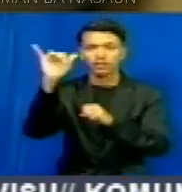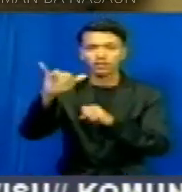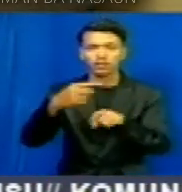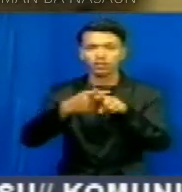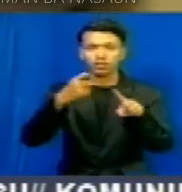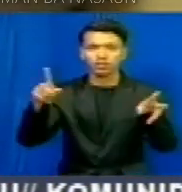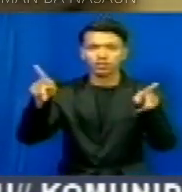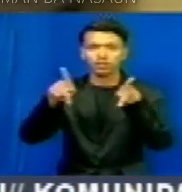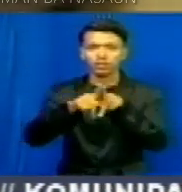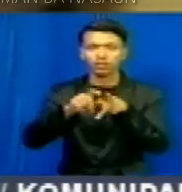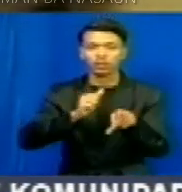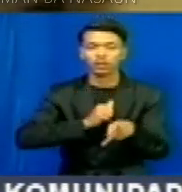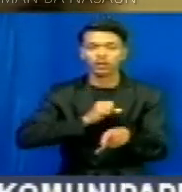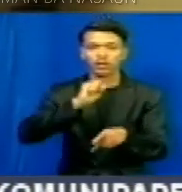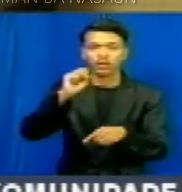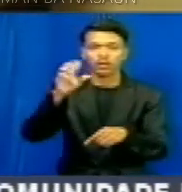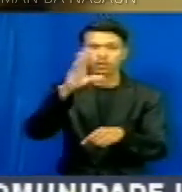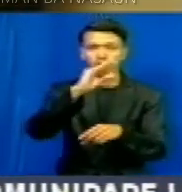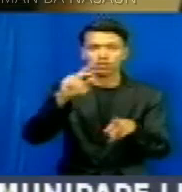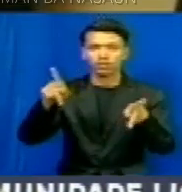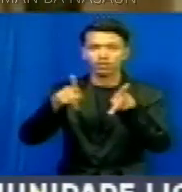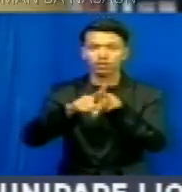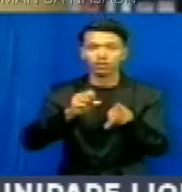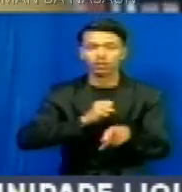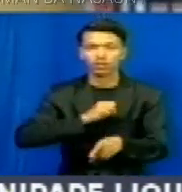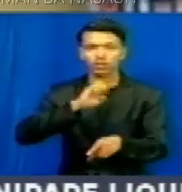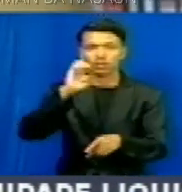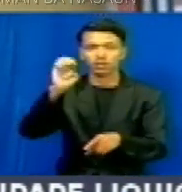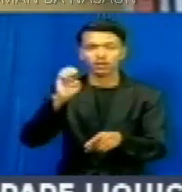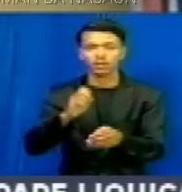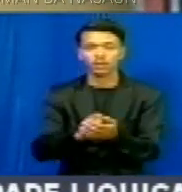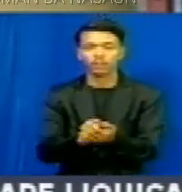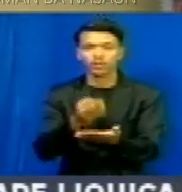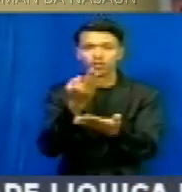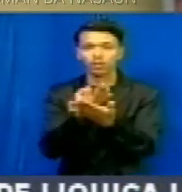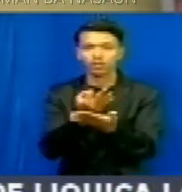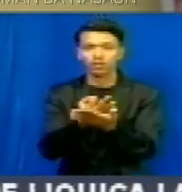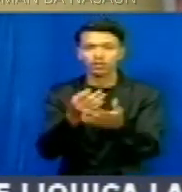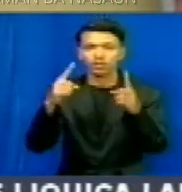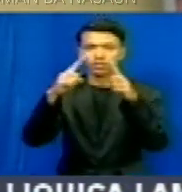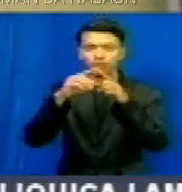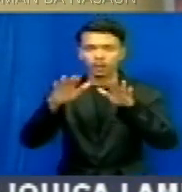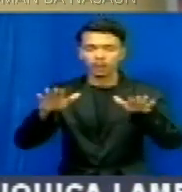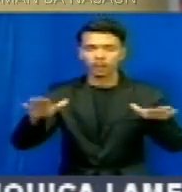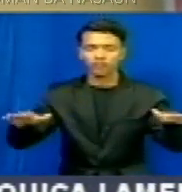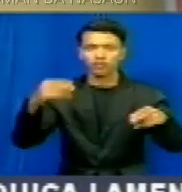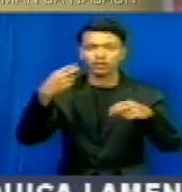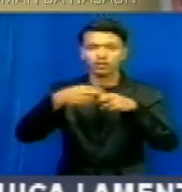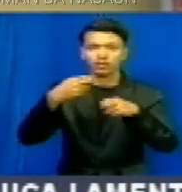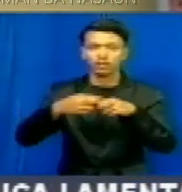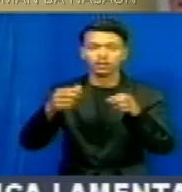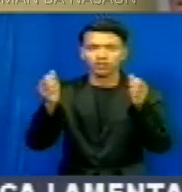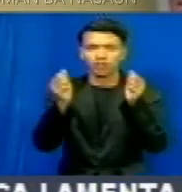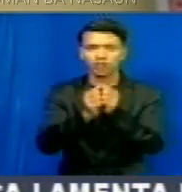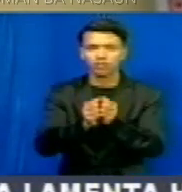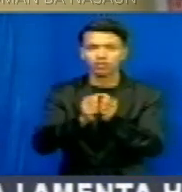russi posto administrativo alas no posto administrativo same. Sim, orçamento é bairro na barra de risco no perigo,